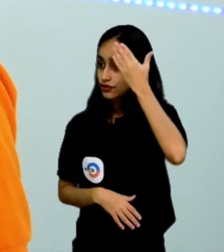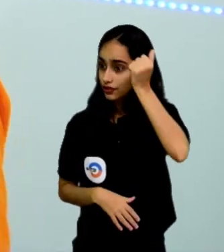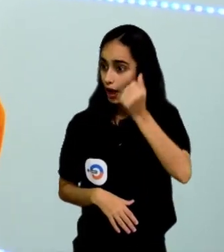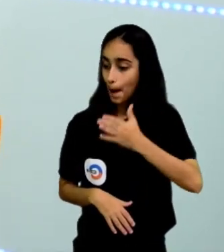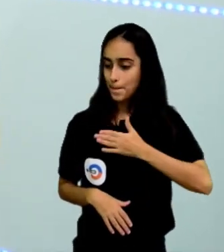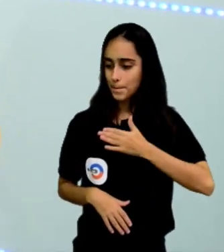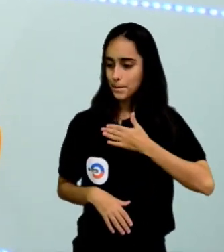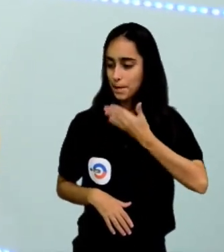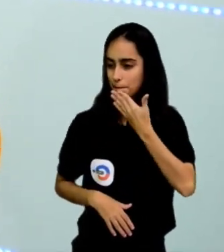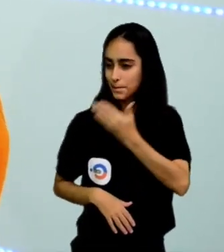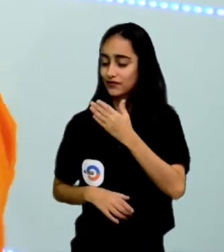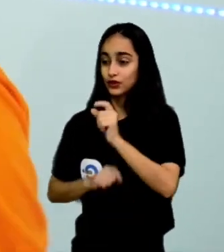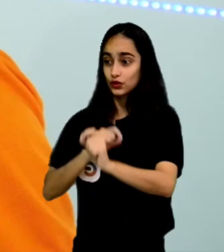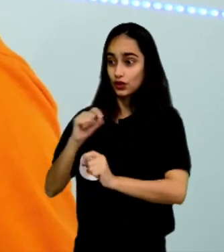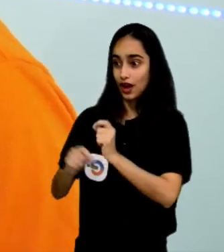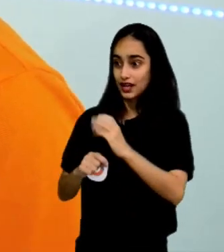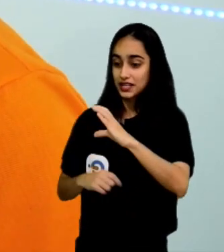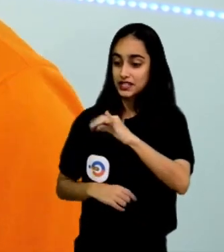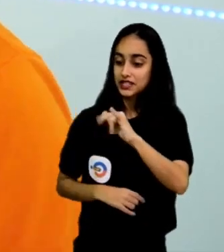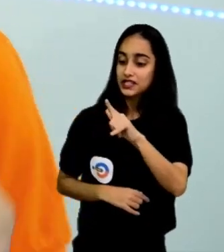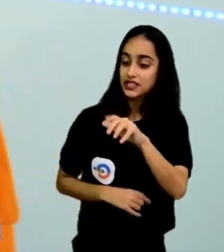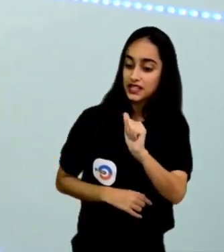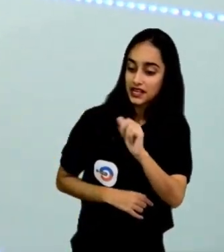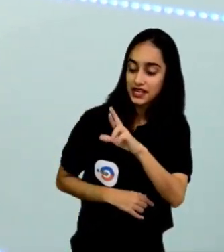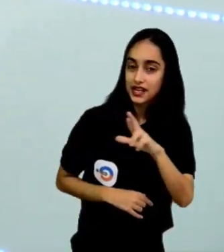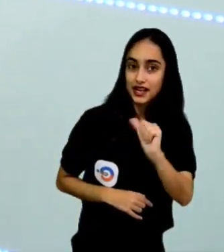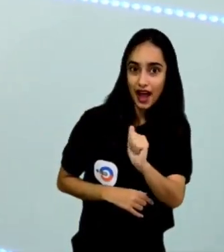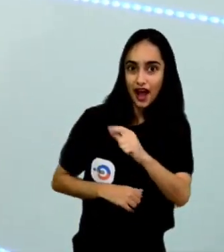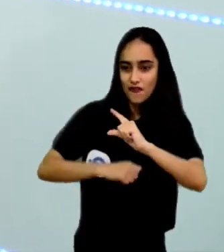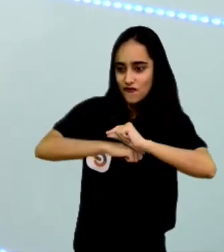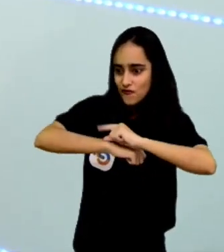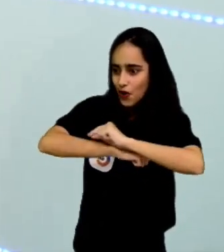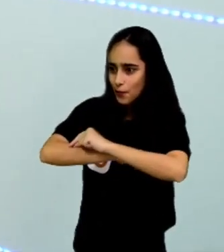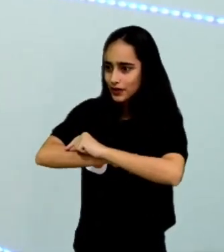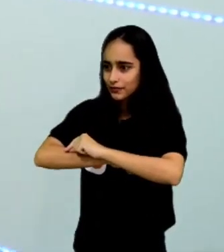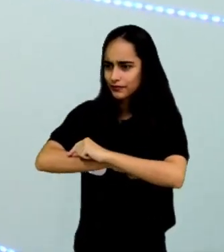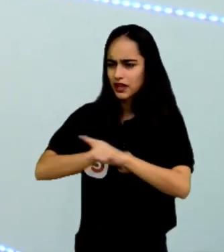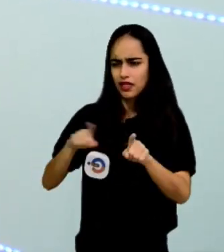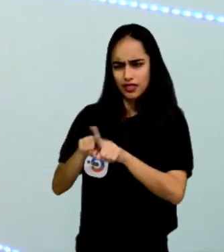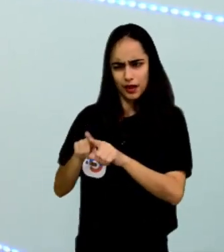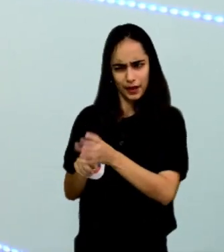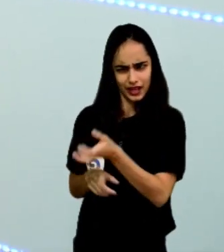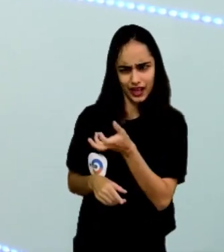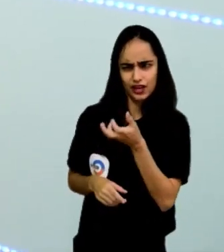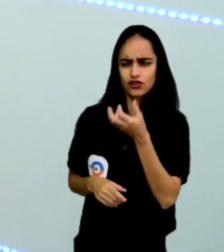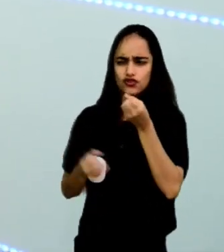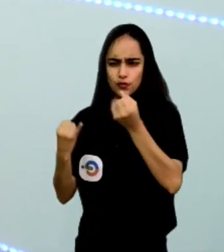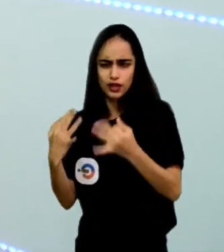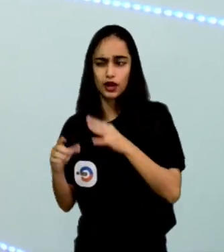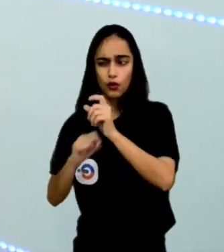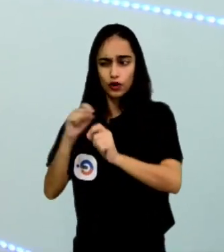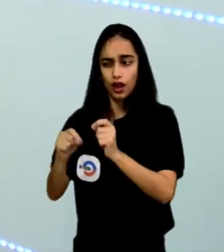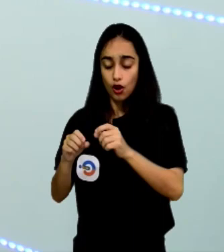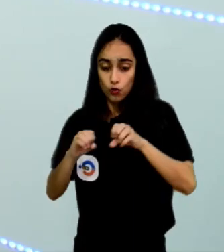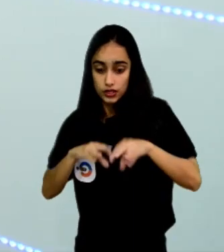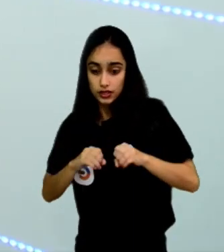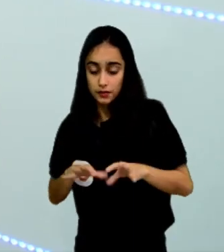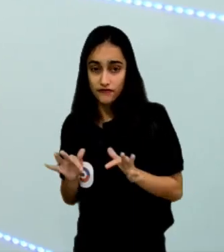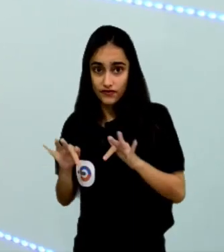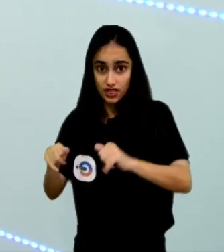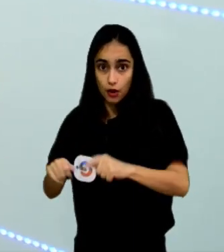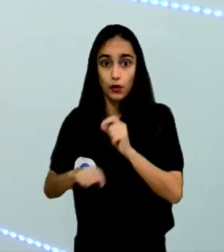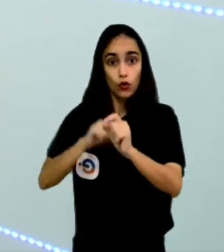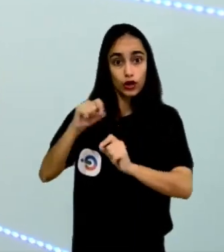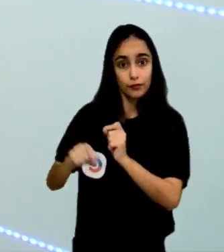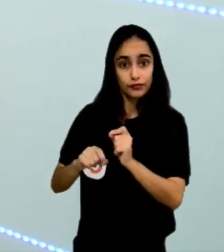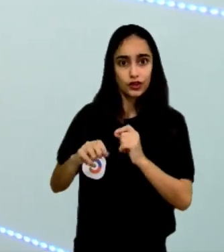favorita é a da cigarra e a formiga. E digo mais, a lição de moral que tem nessa história é de que todas